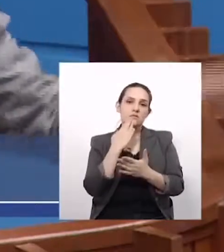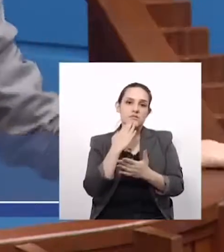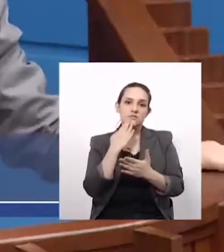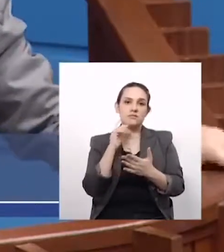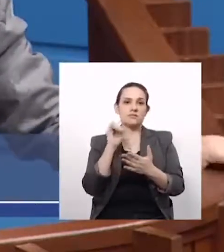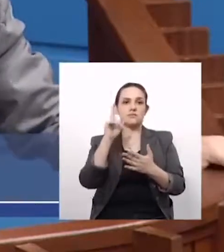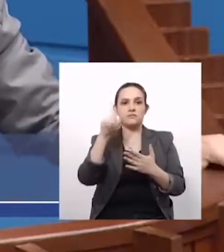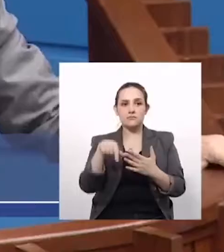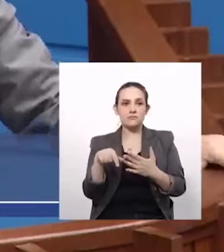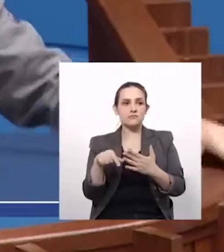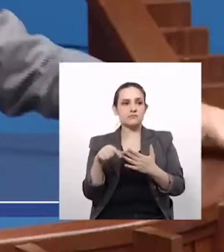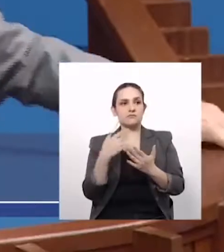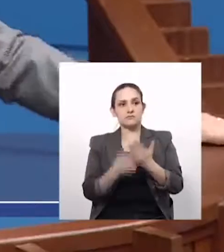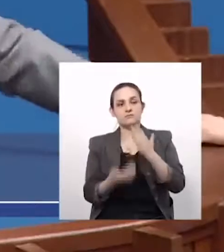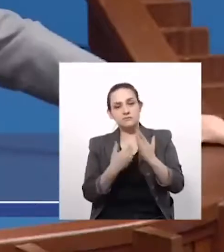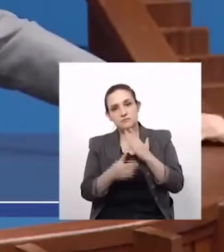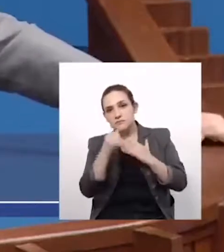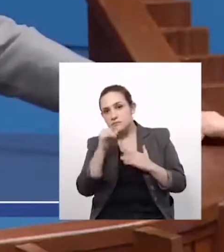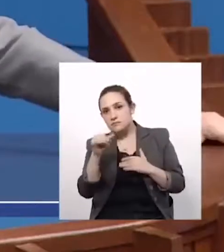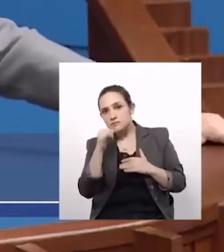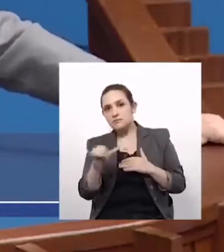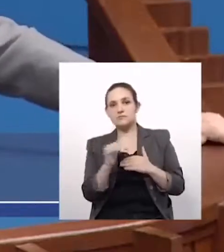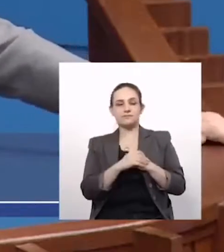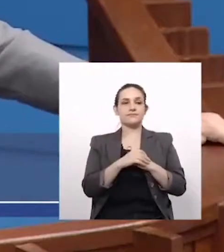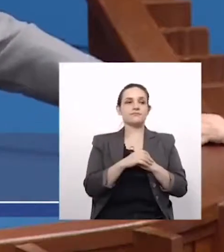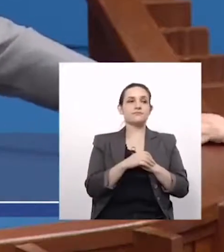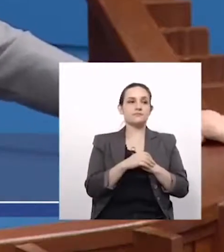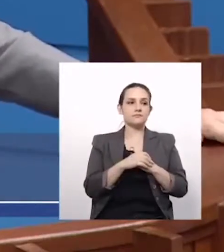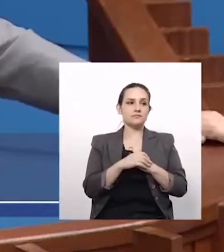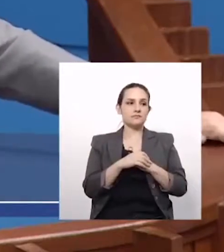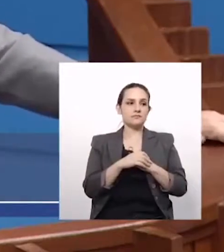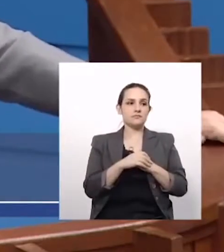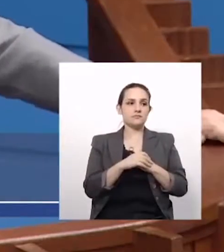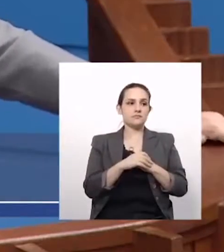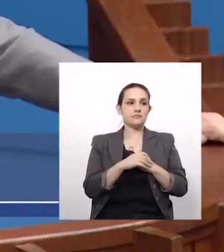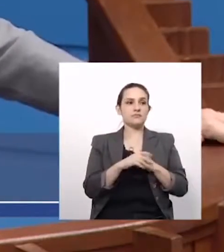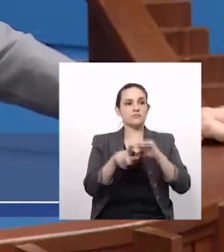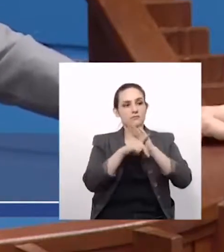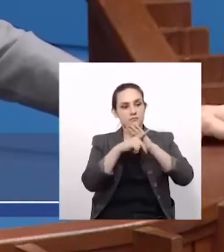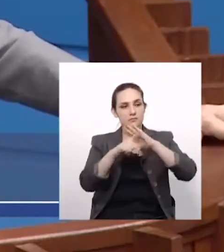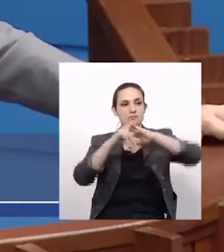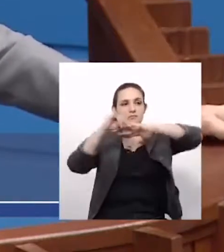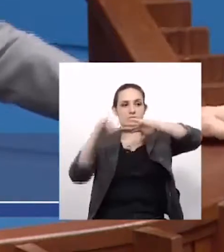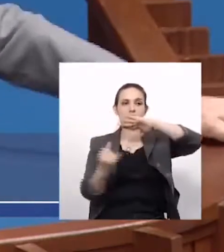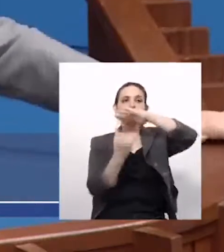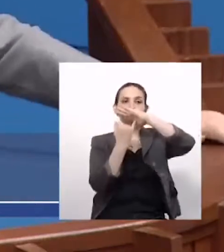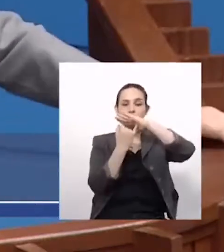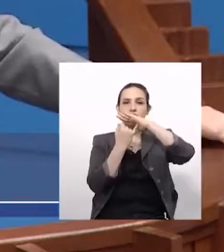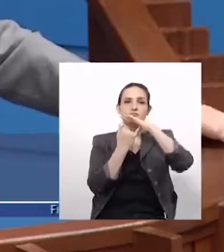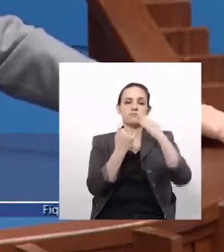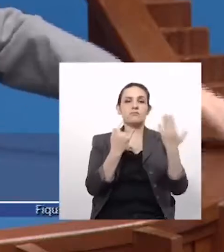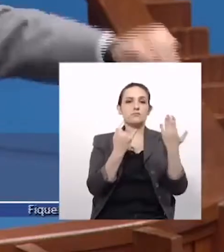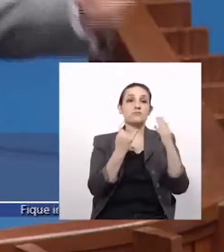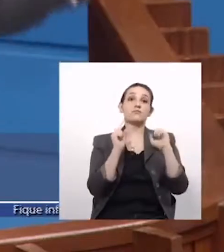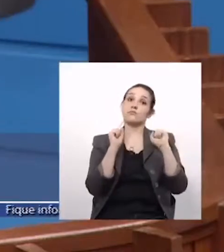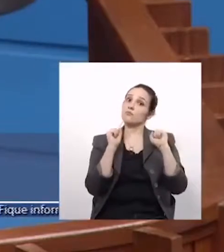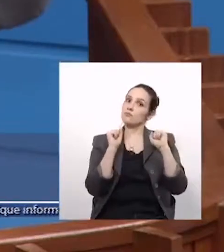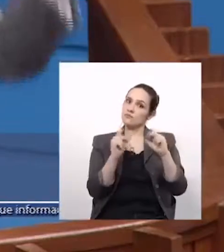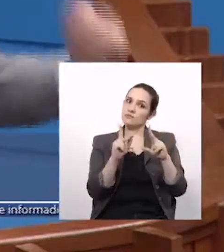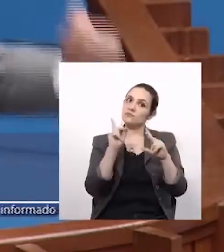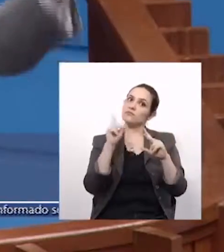que eu tenho fuga de energia feitas por institutos sérios de universidades, eu tenho aí